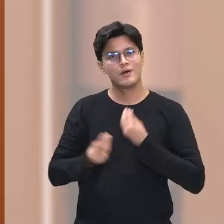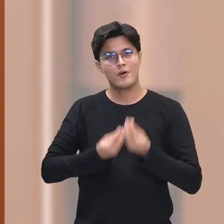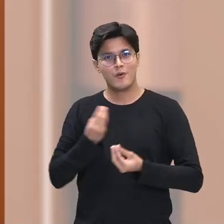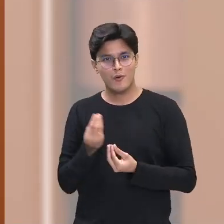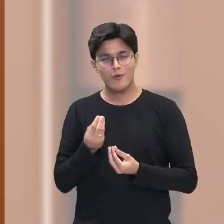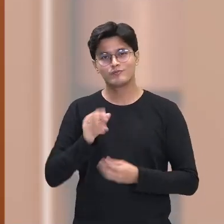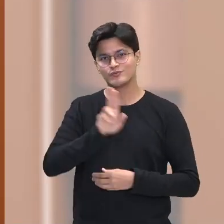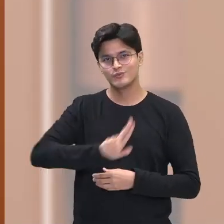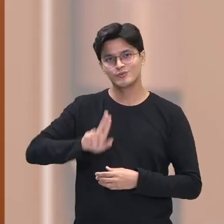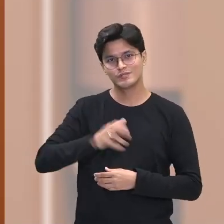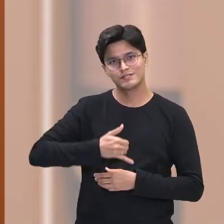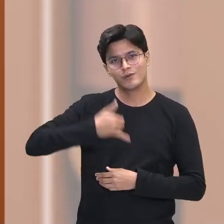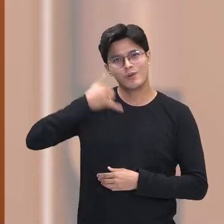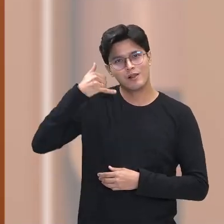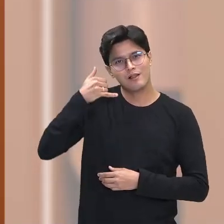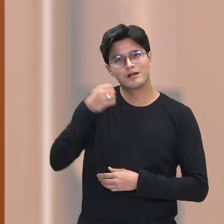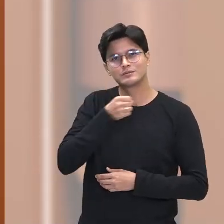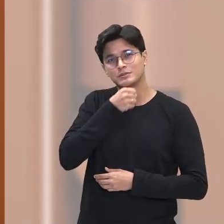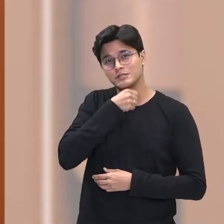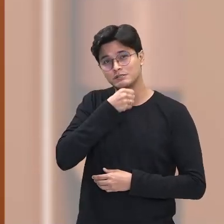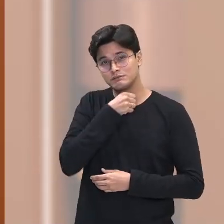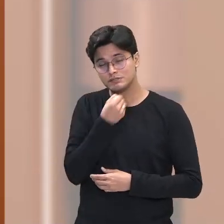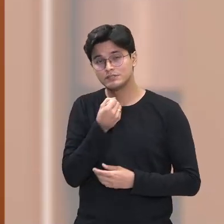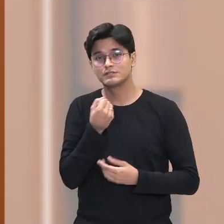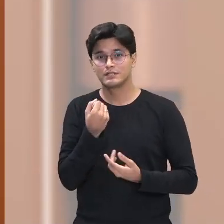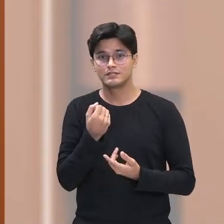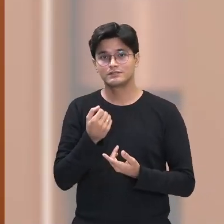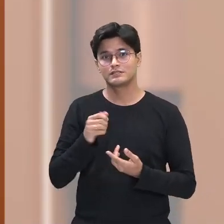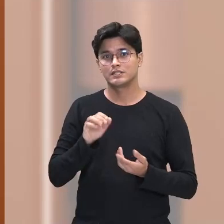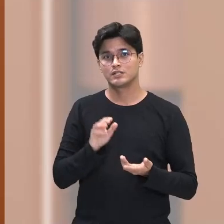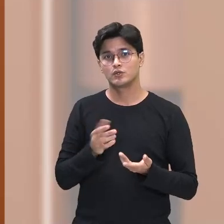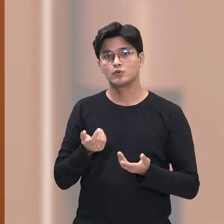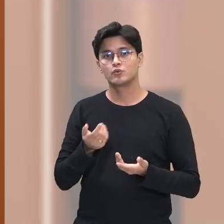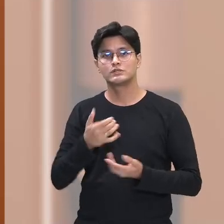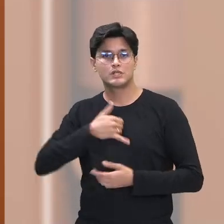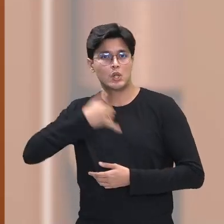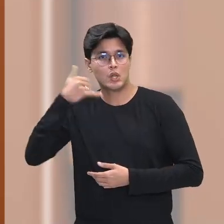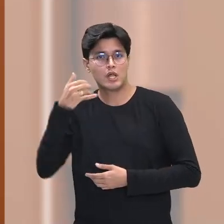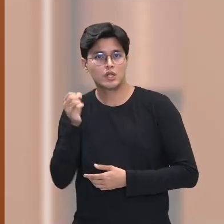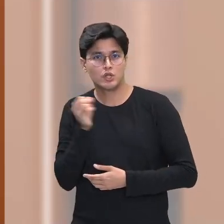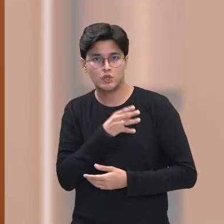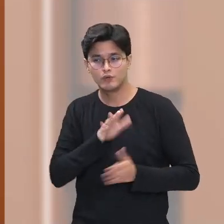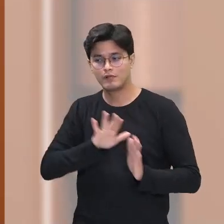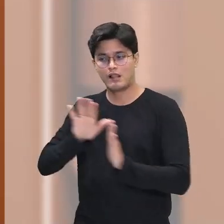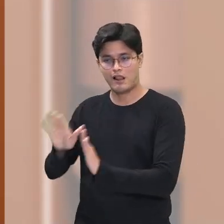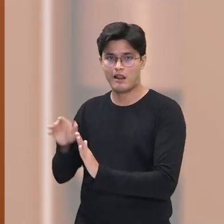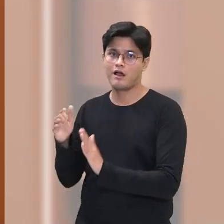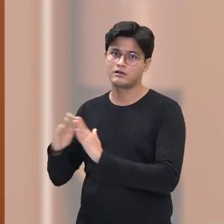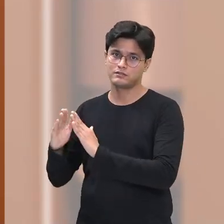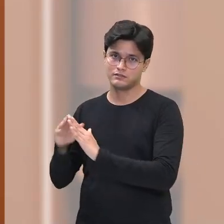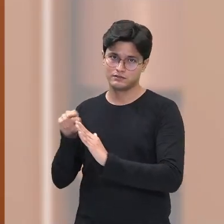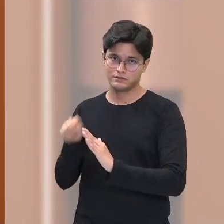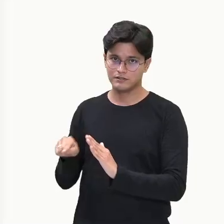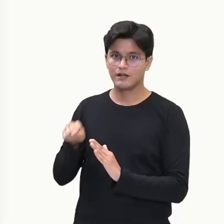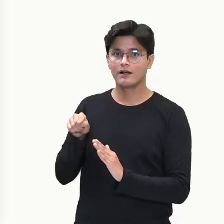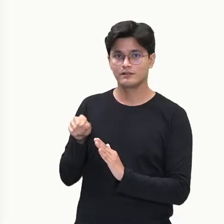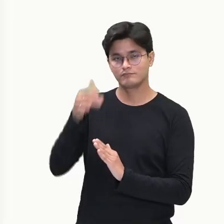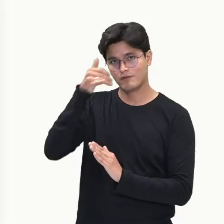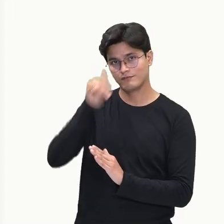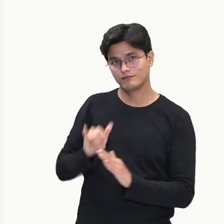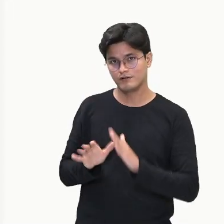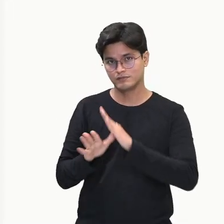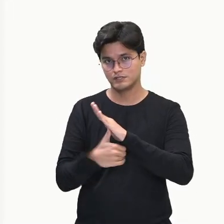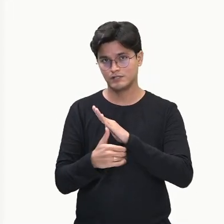o bem que talvez esteja pagando em várias parcelas e que pode perder ali em segundos num assalto. Vamos